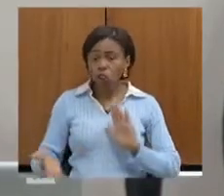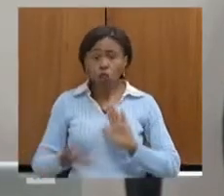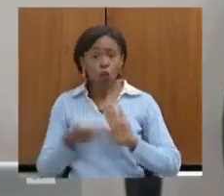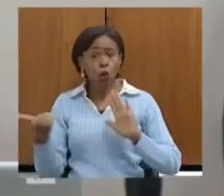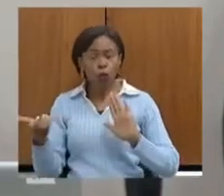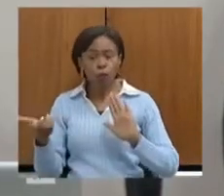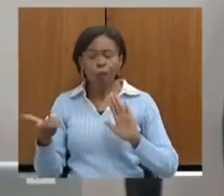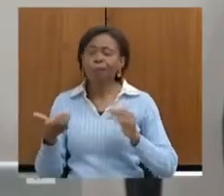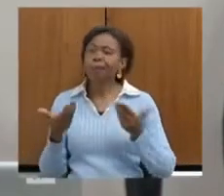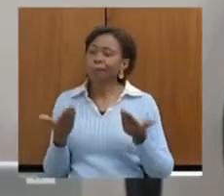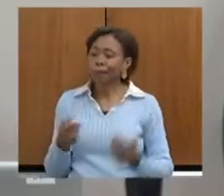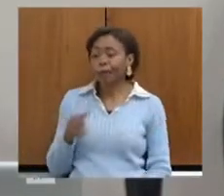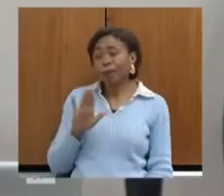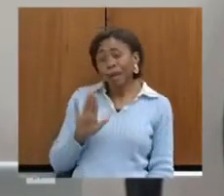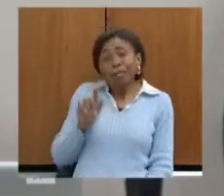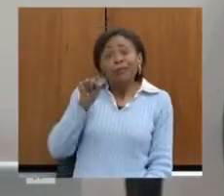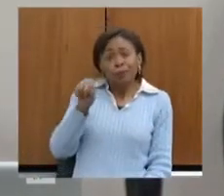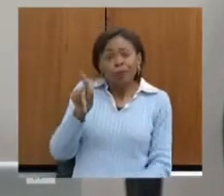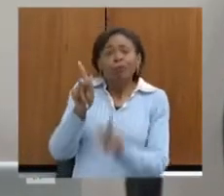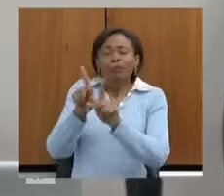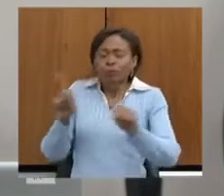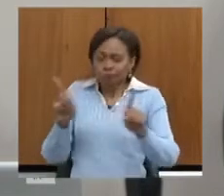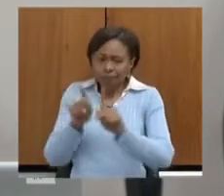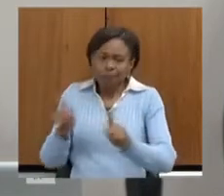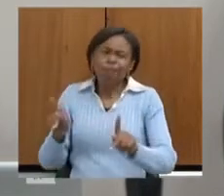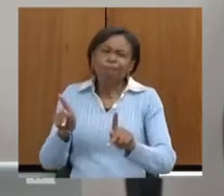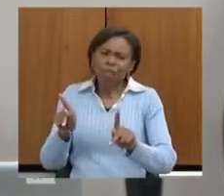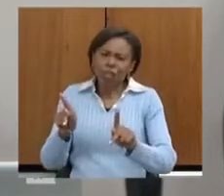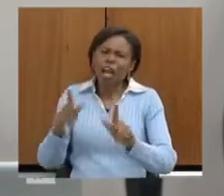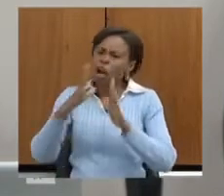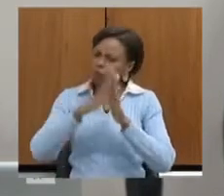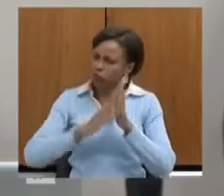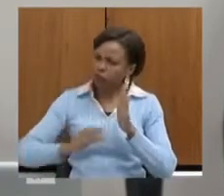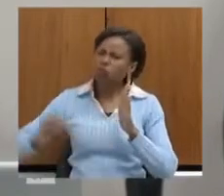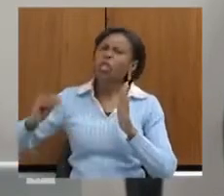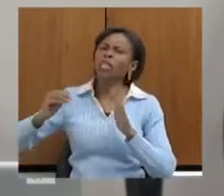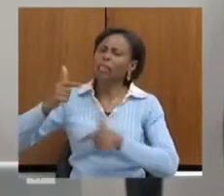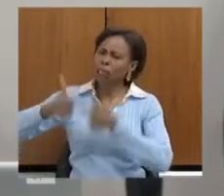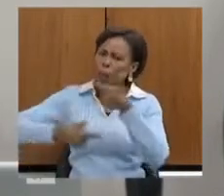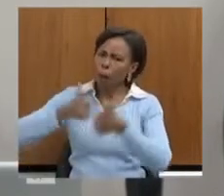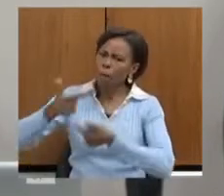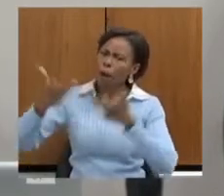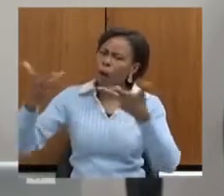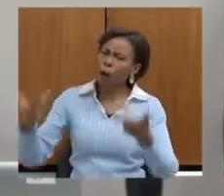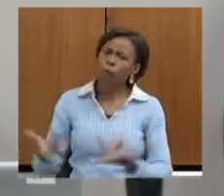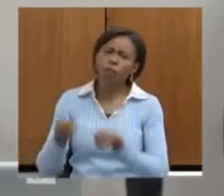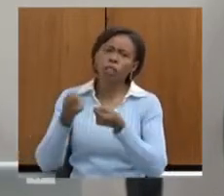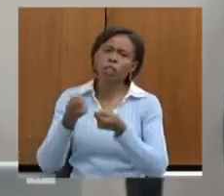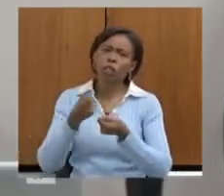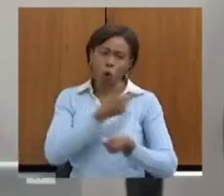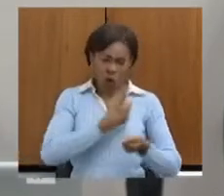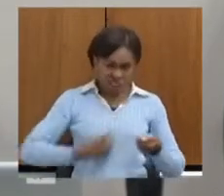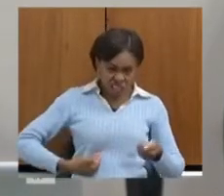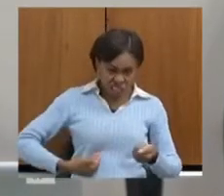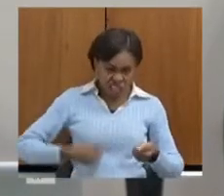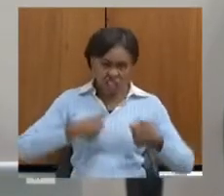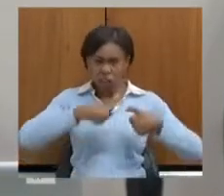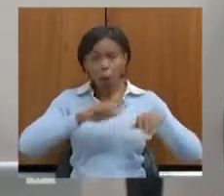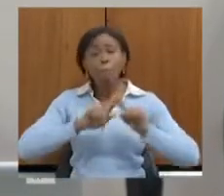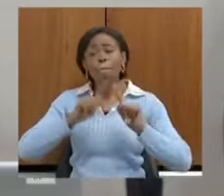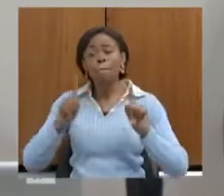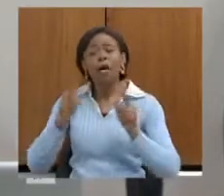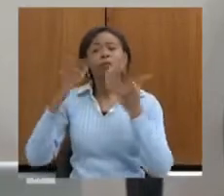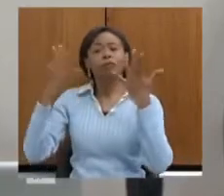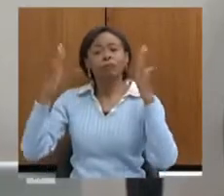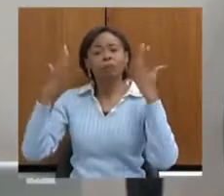o seu trabalho é um exemplo né então eu costumo dizer apesar do governo nós vamos bater palma para professora